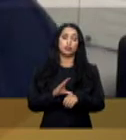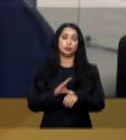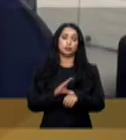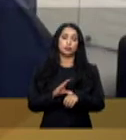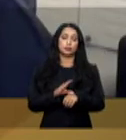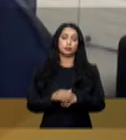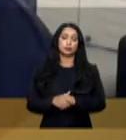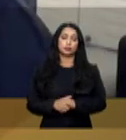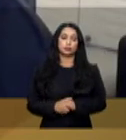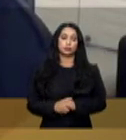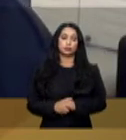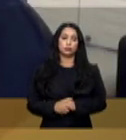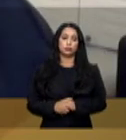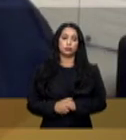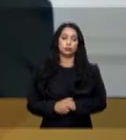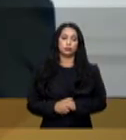que